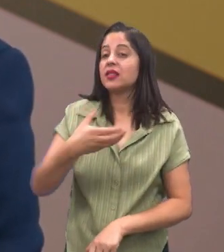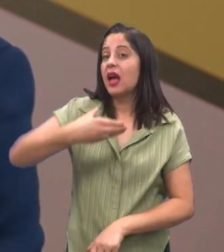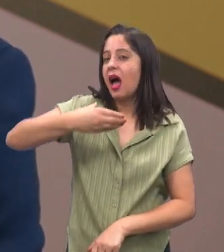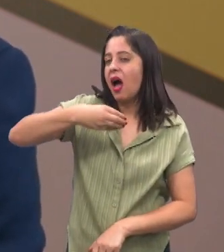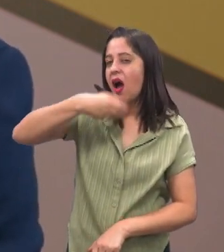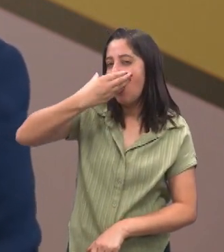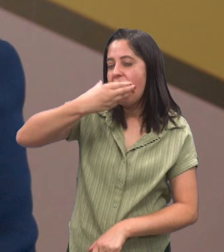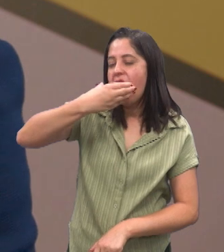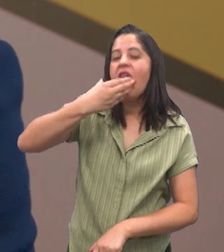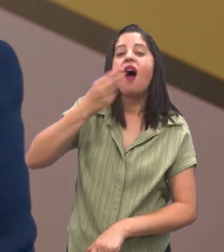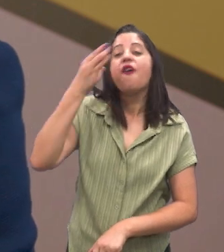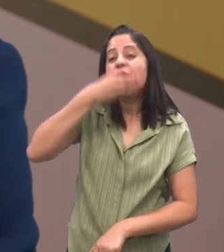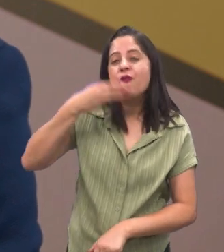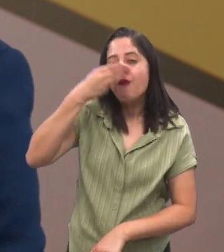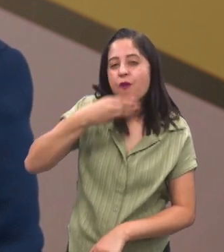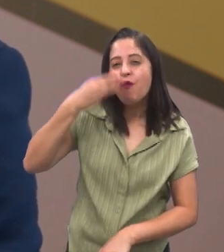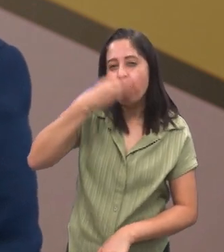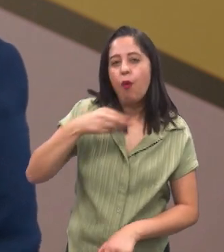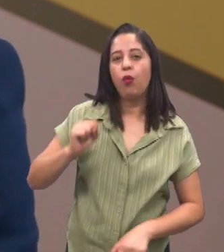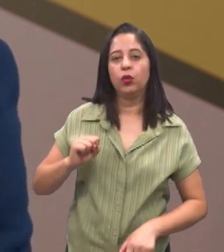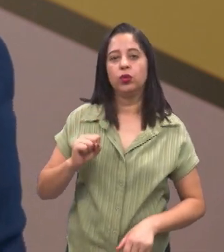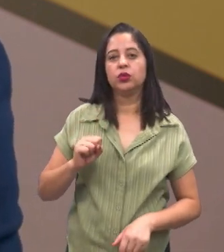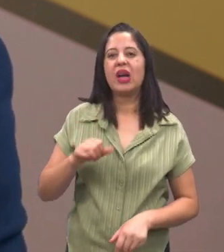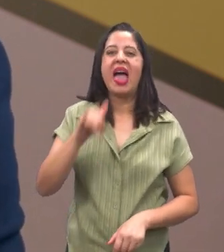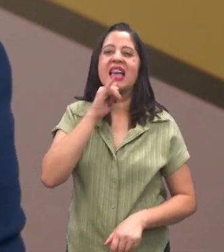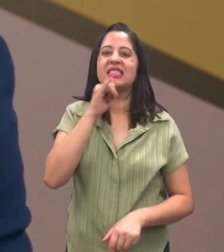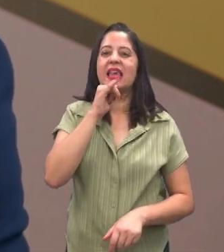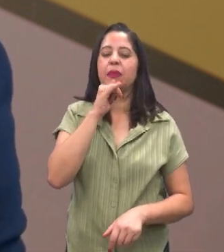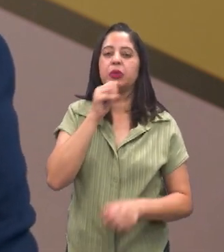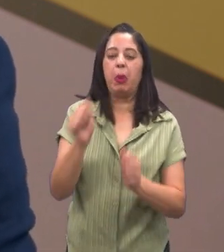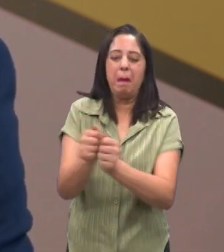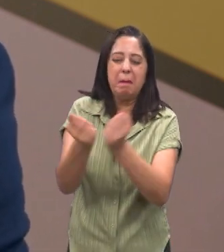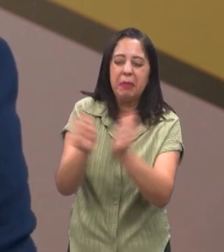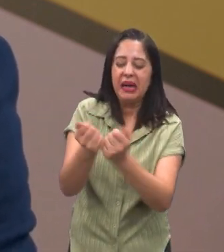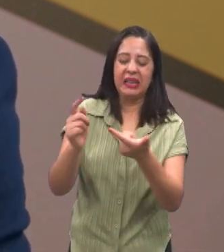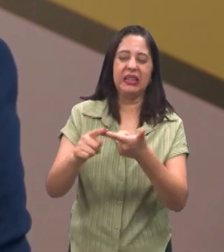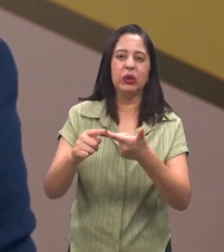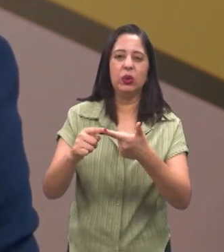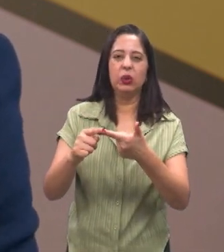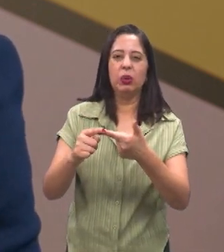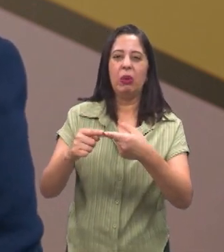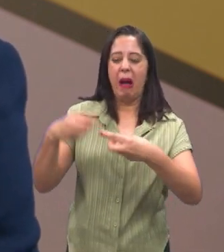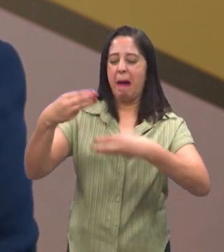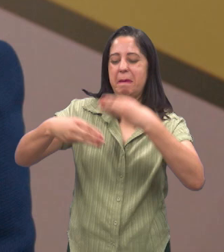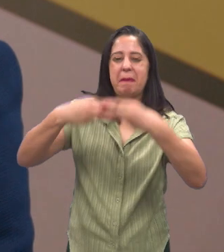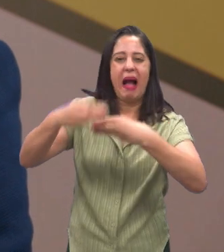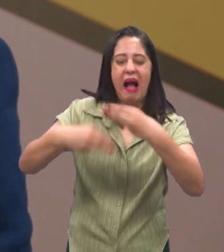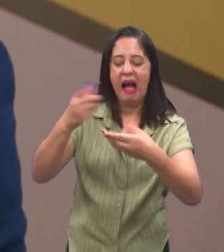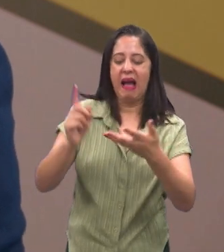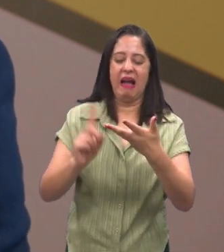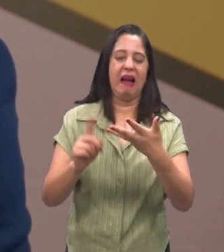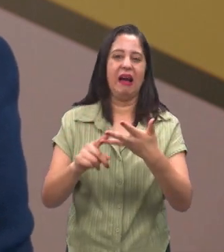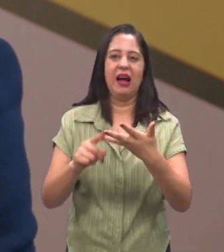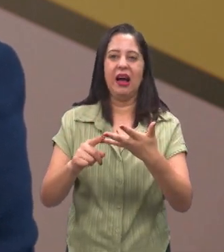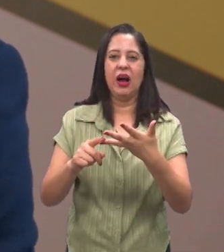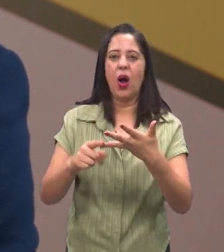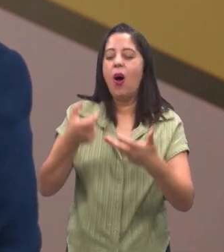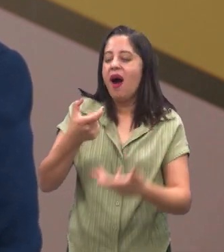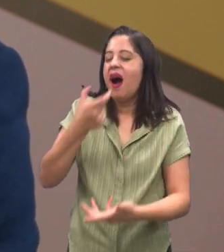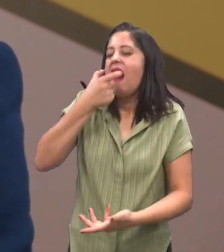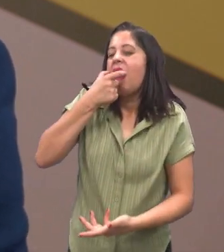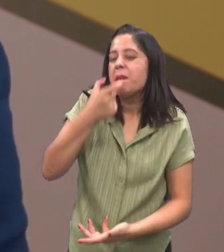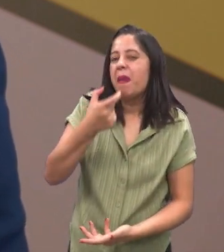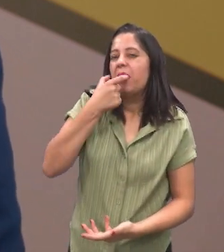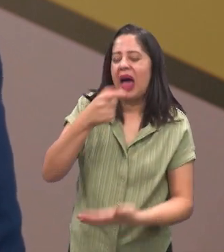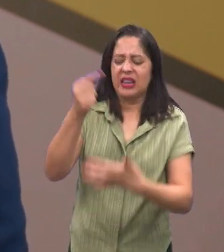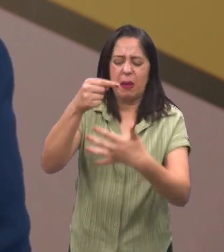né, em suco de fruta, açúcar e ultraprocessados, pão, biscoito, bolacha, bolo, macarrão, isso tudo é muito amido. E o excesso de